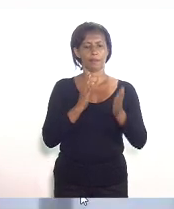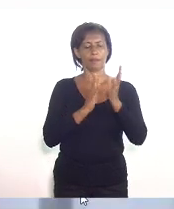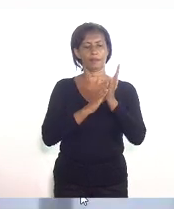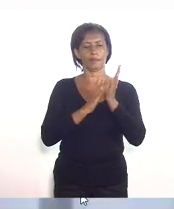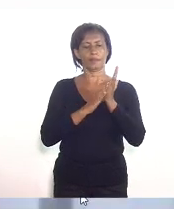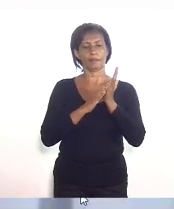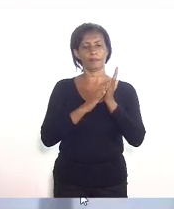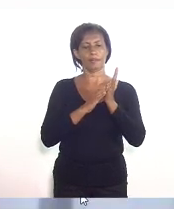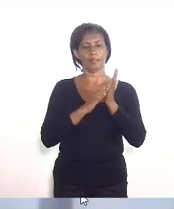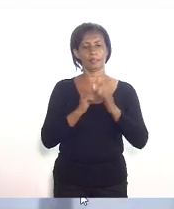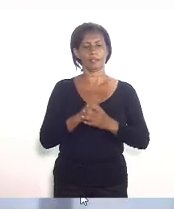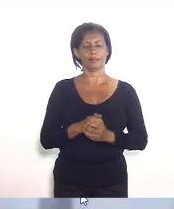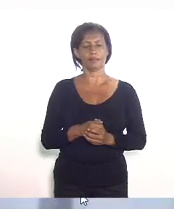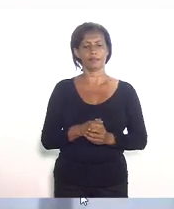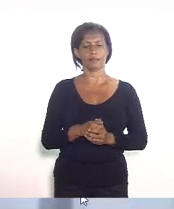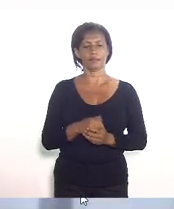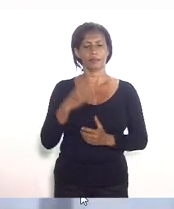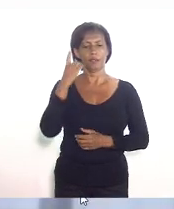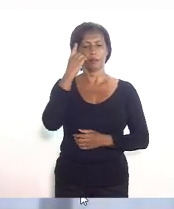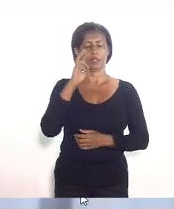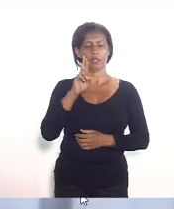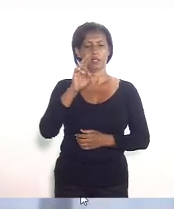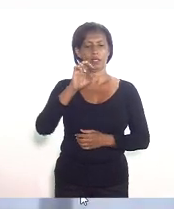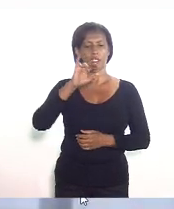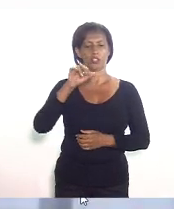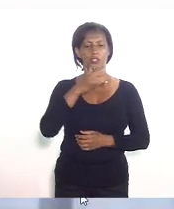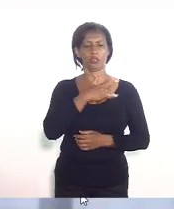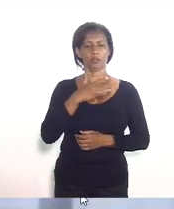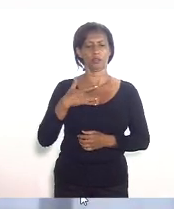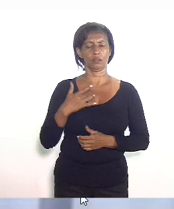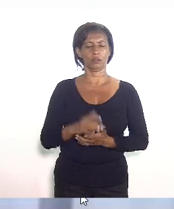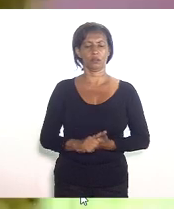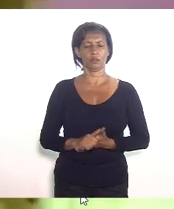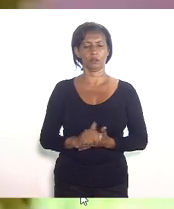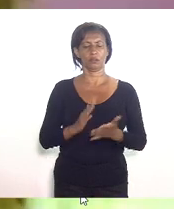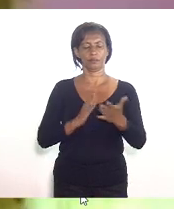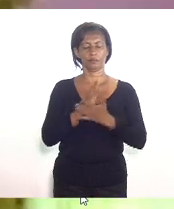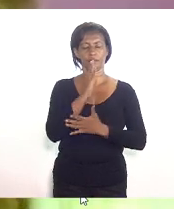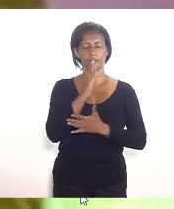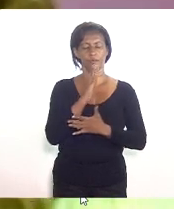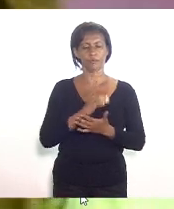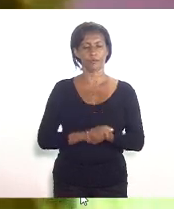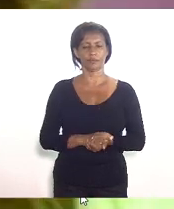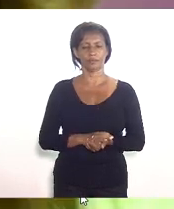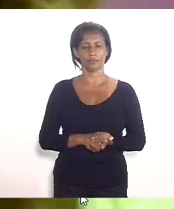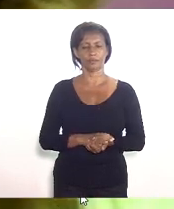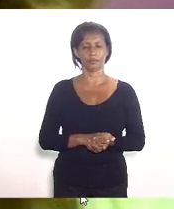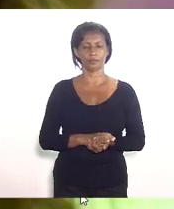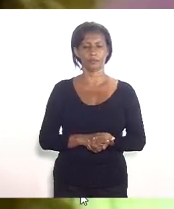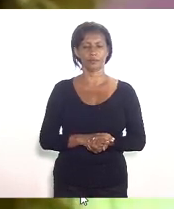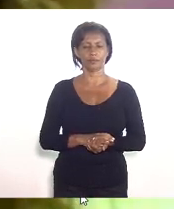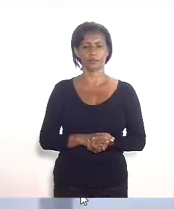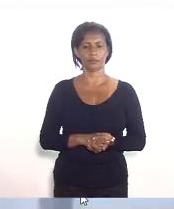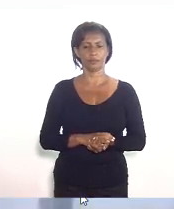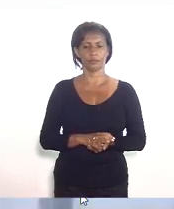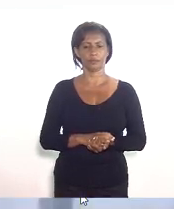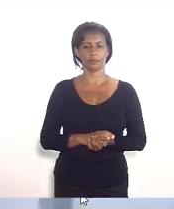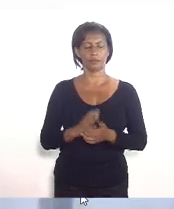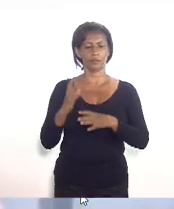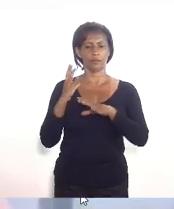comissão de Saúde, designo a deputada enfermeira Rejane. Parecer favorável, presidente. Pela comissão de